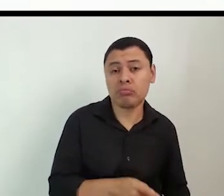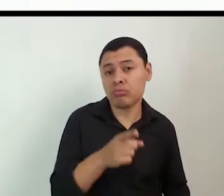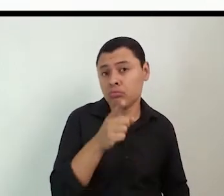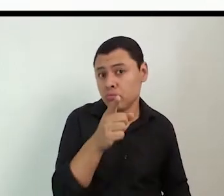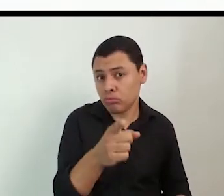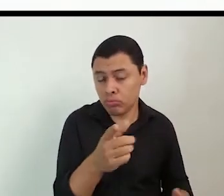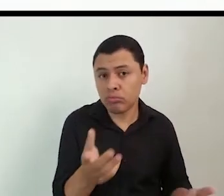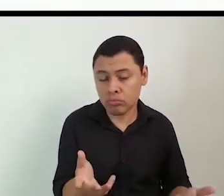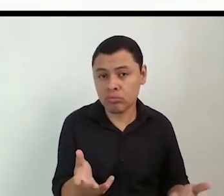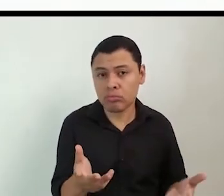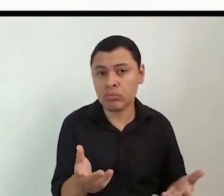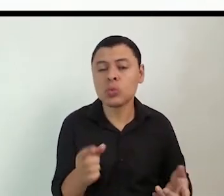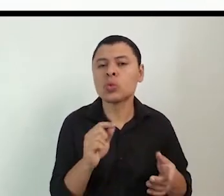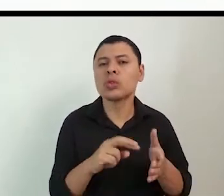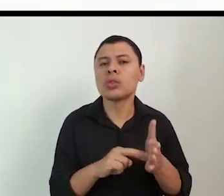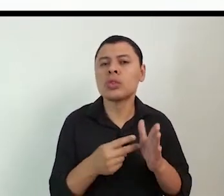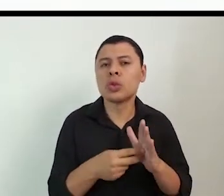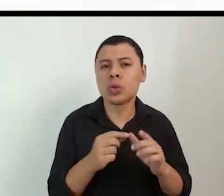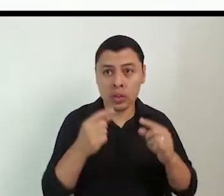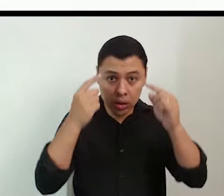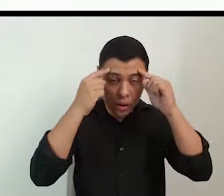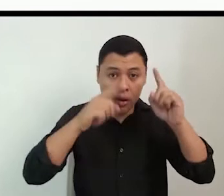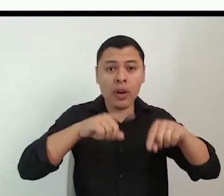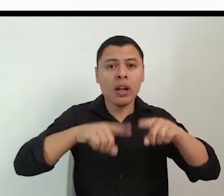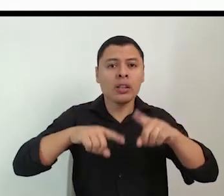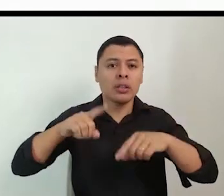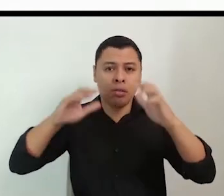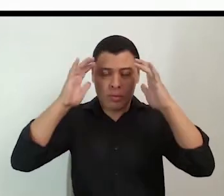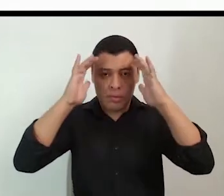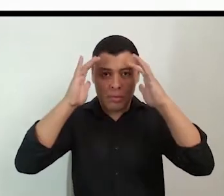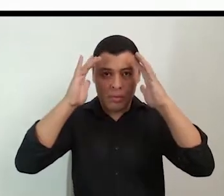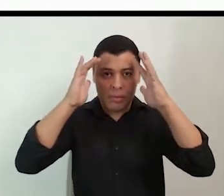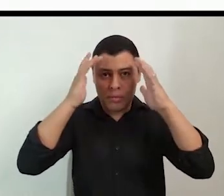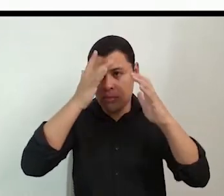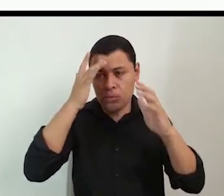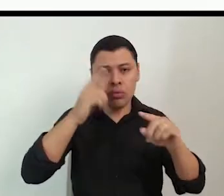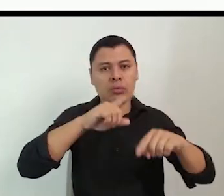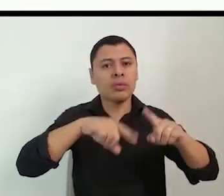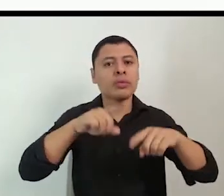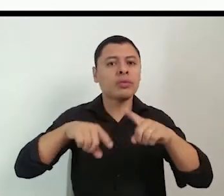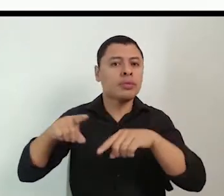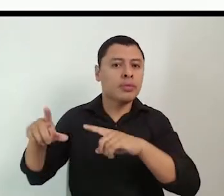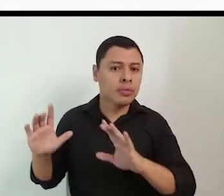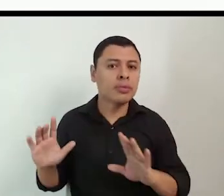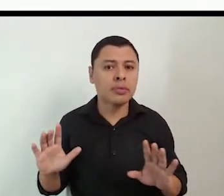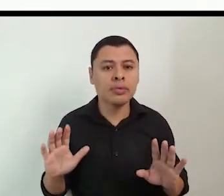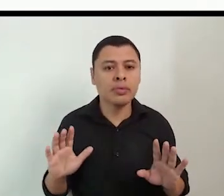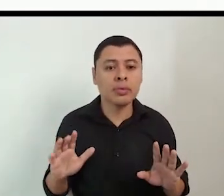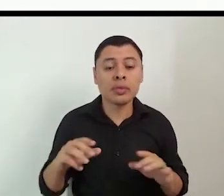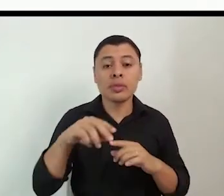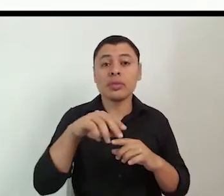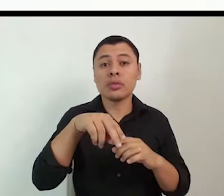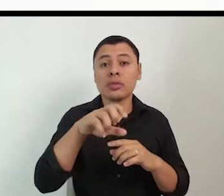a neurodiversidade são essas variações naturais do cérebro humano. A neurodiversidade por si só ele é um movimento que